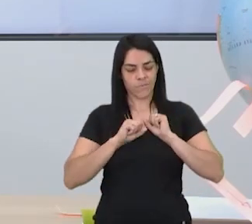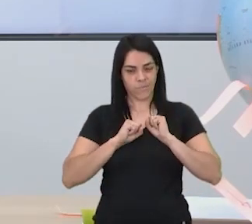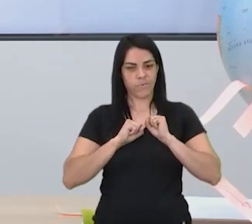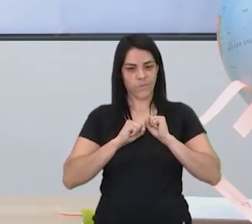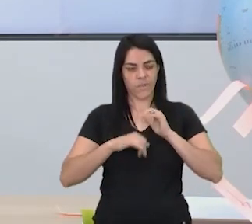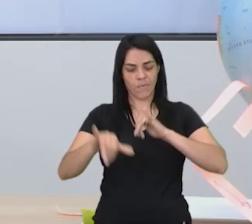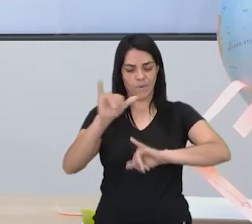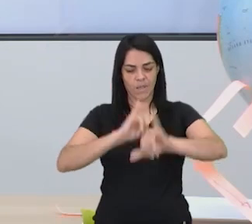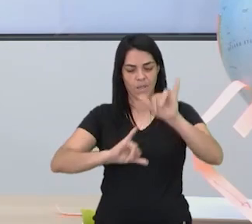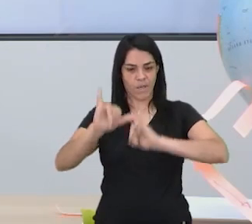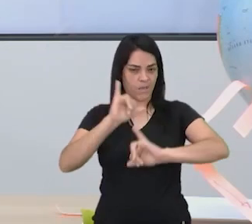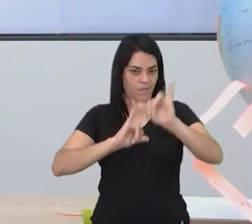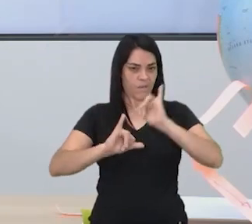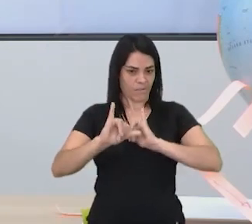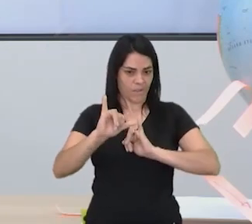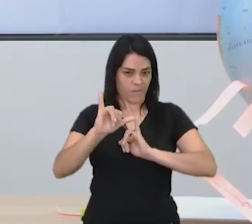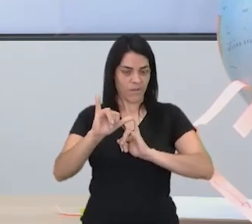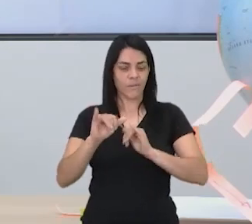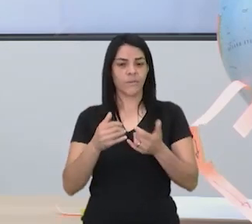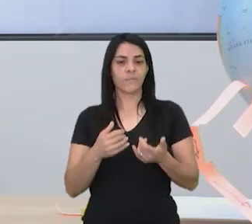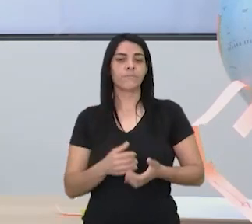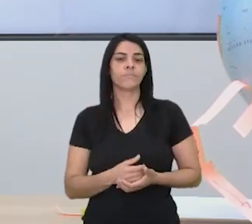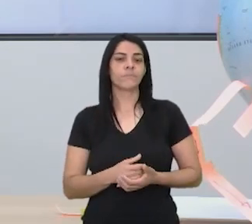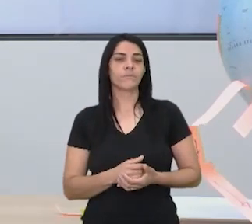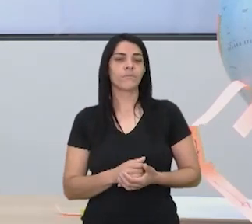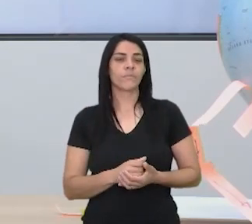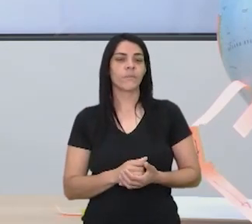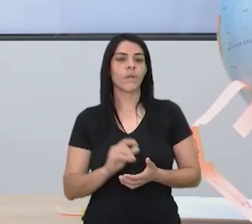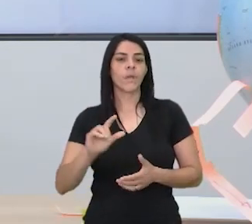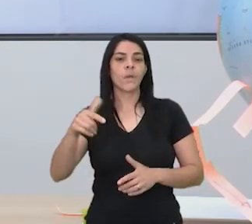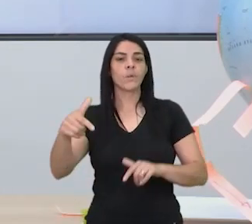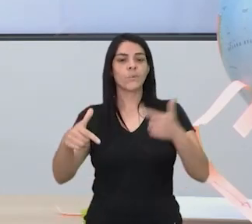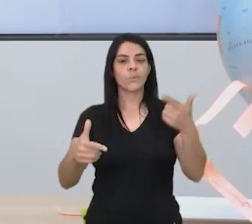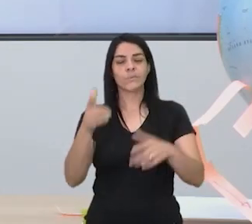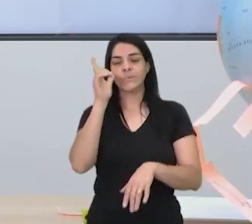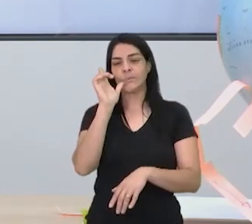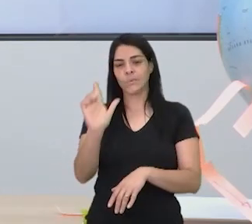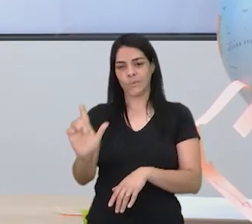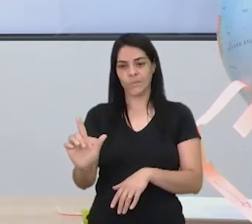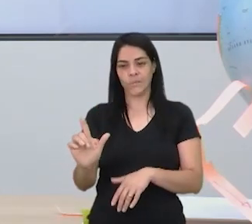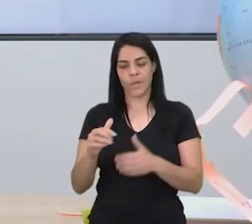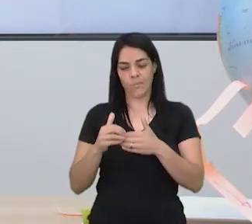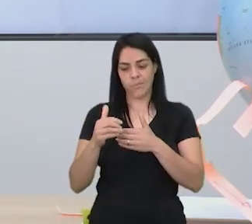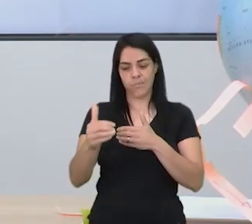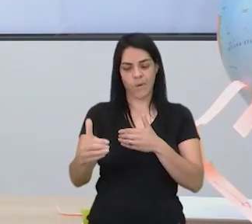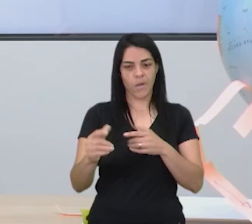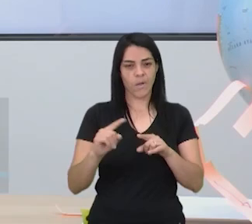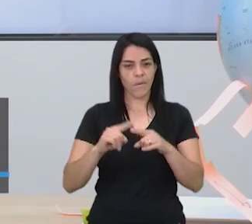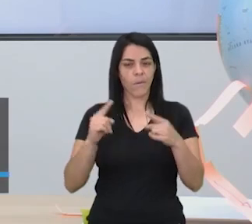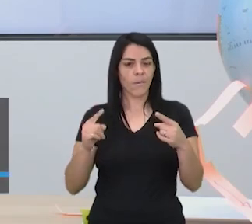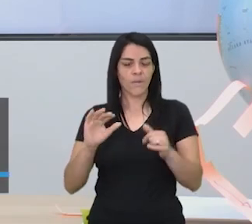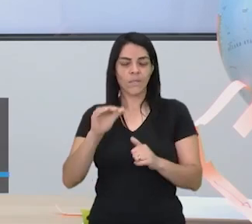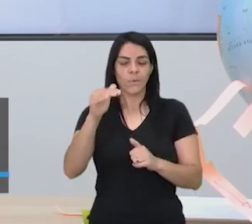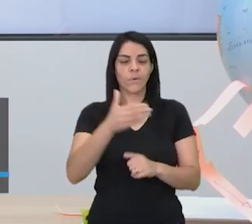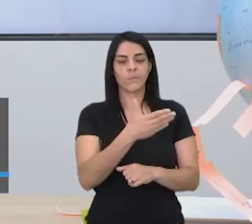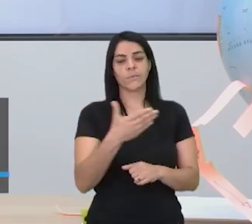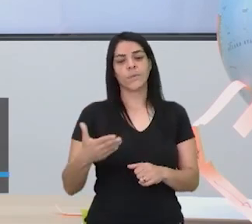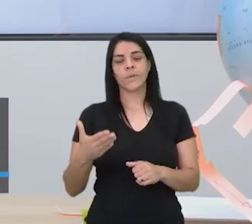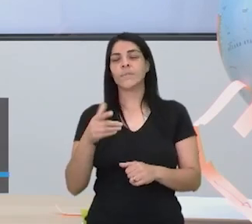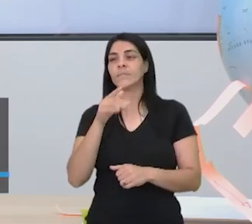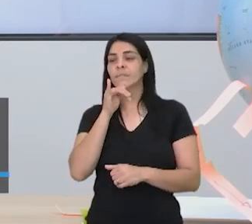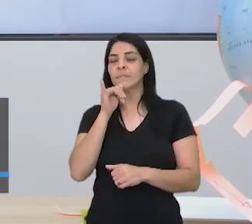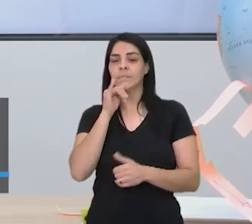químicas, substâncias químicas, por exemplo, e outros conseguem passar. No caso, por exemplo, quando vocês estudam